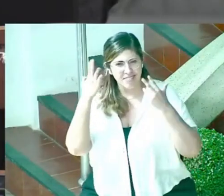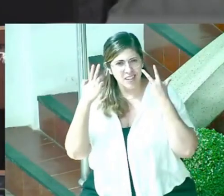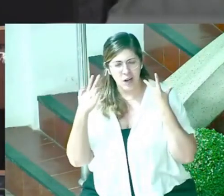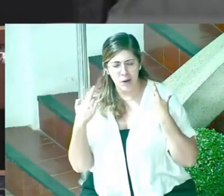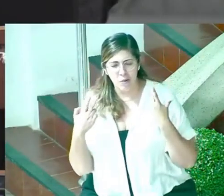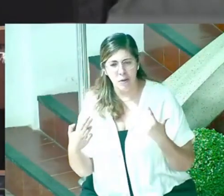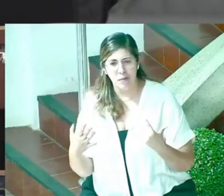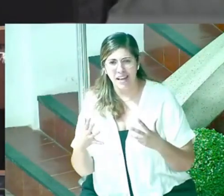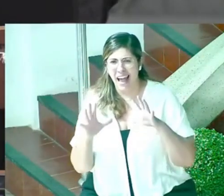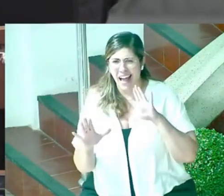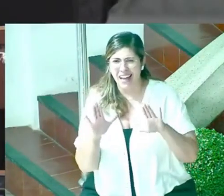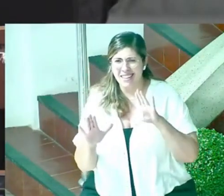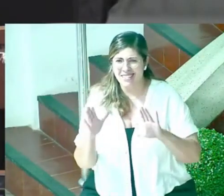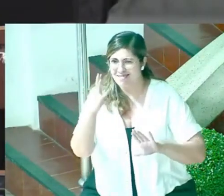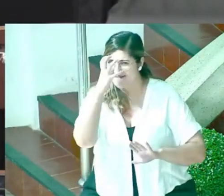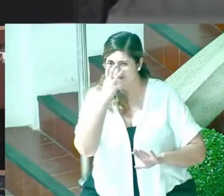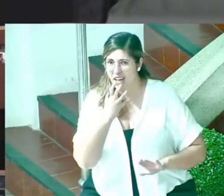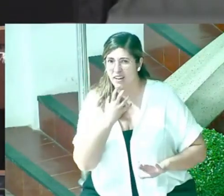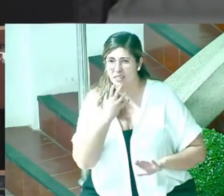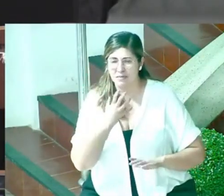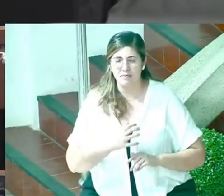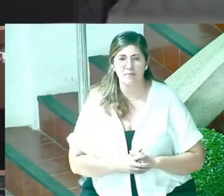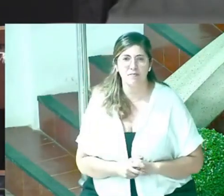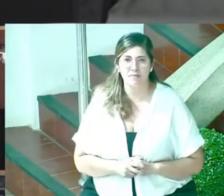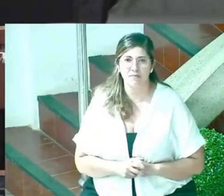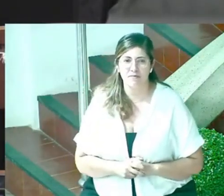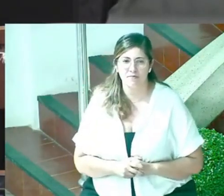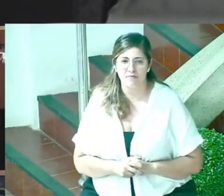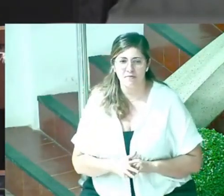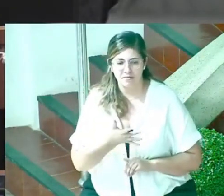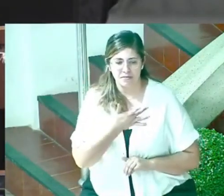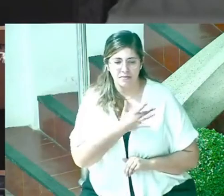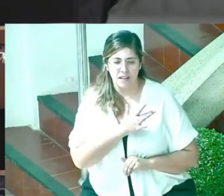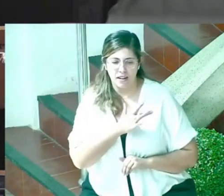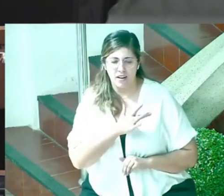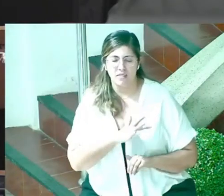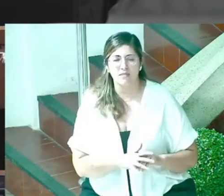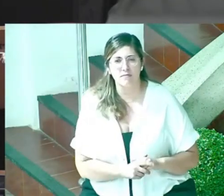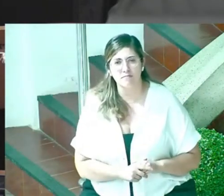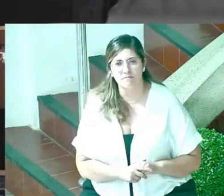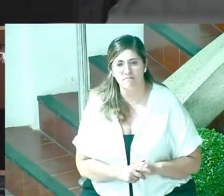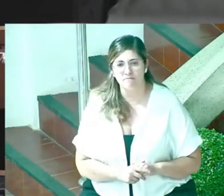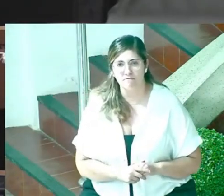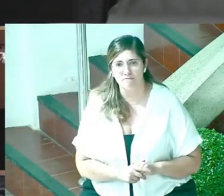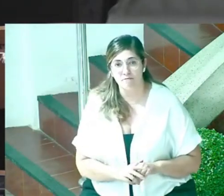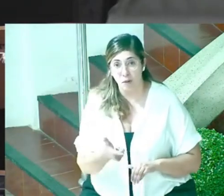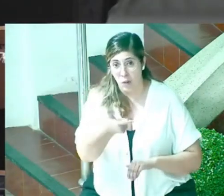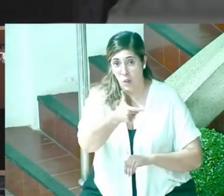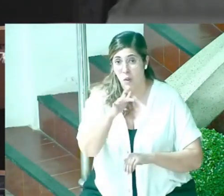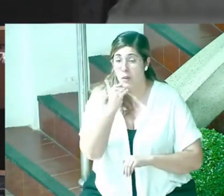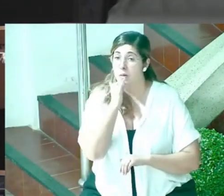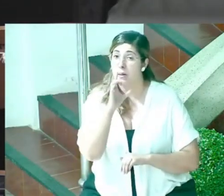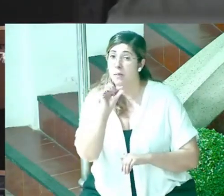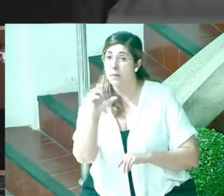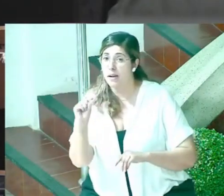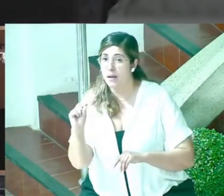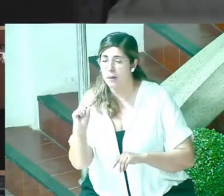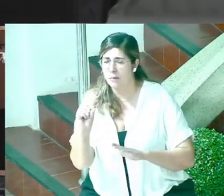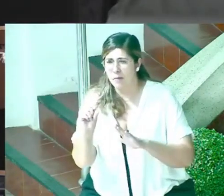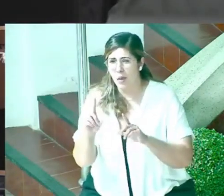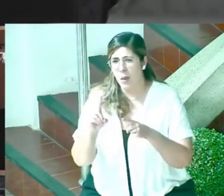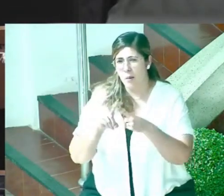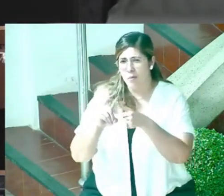ao Senhor perdão de seus pecados. Mas nós temos que